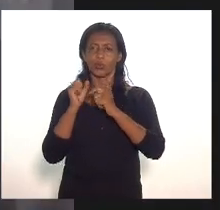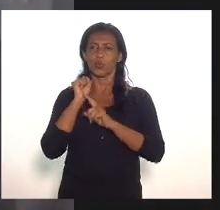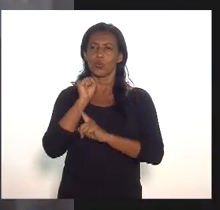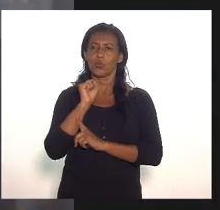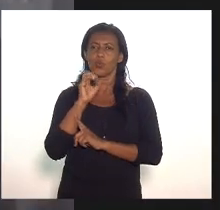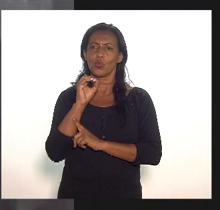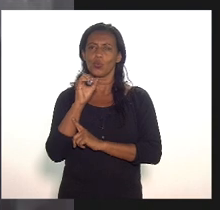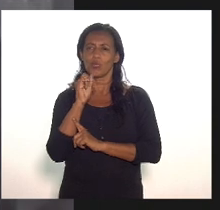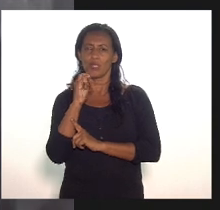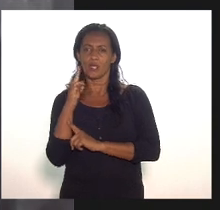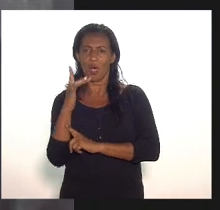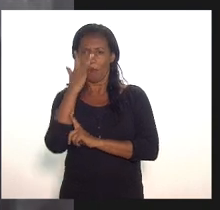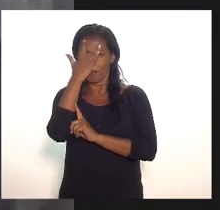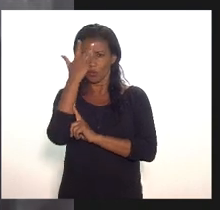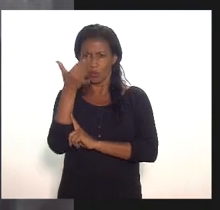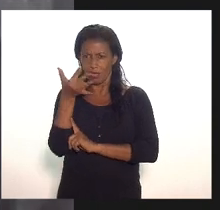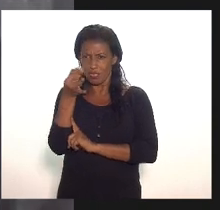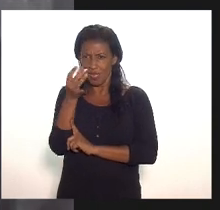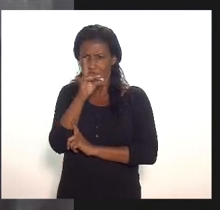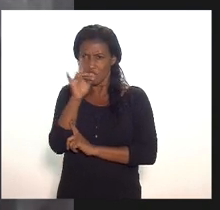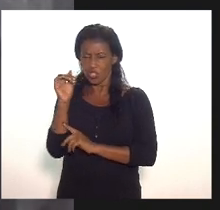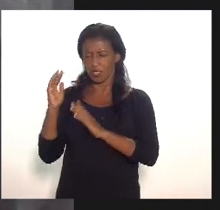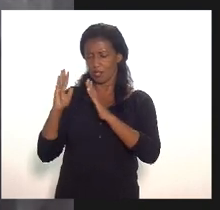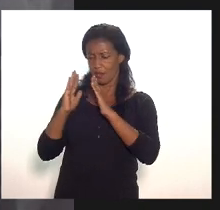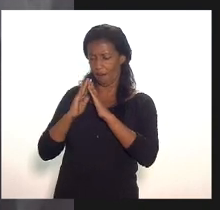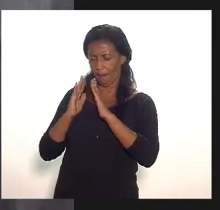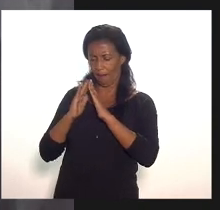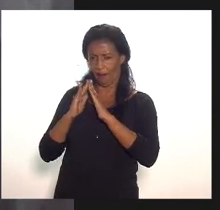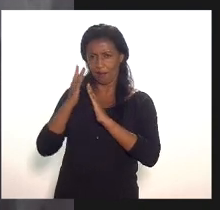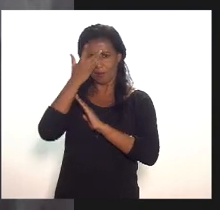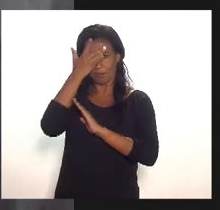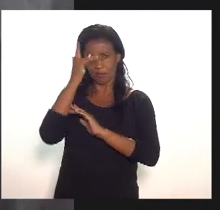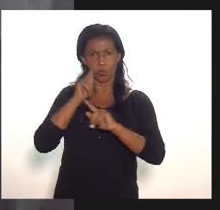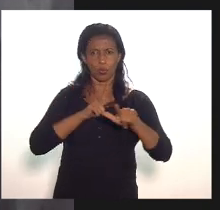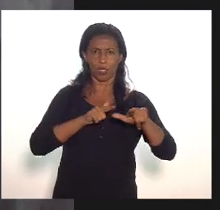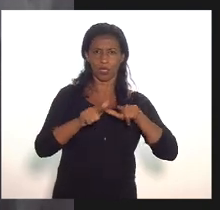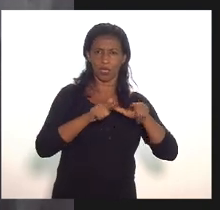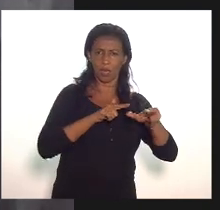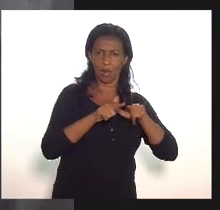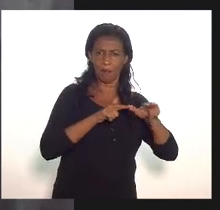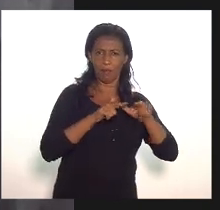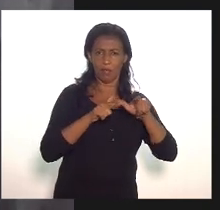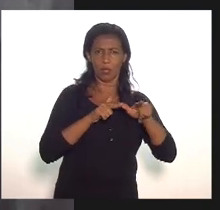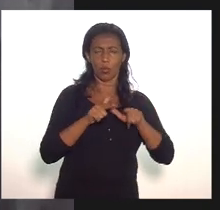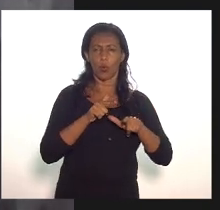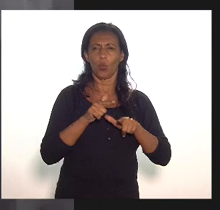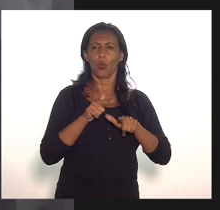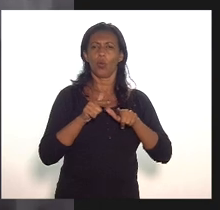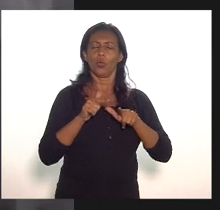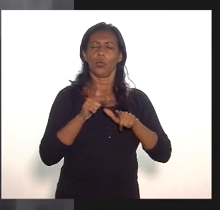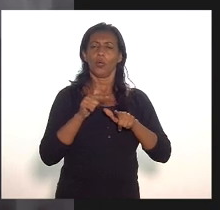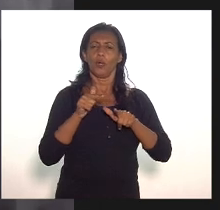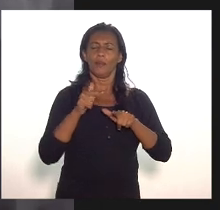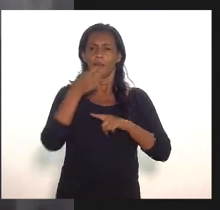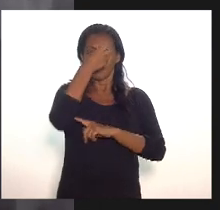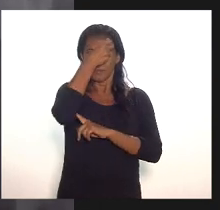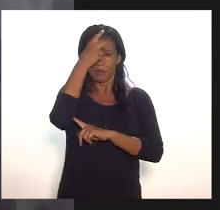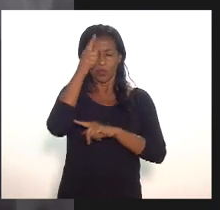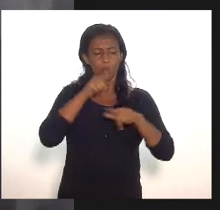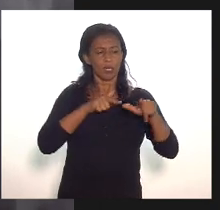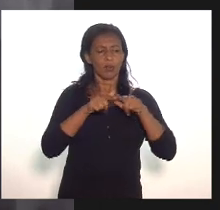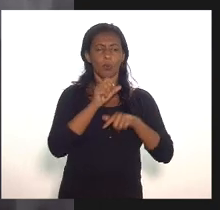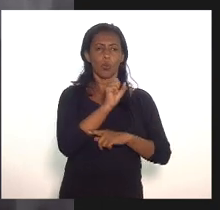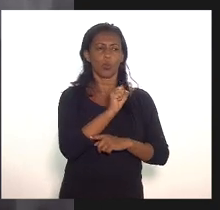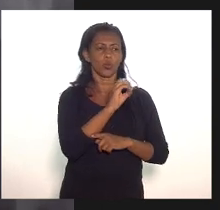dias, todas as prefeituras trabalharam com o social, porque não teve feriado antecipado para os